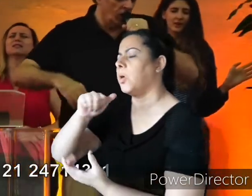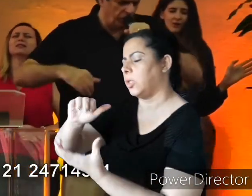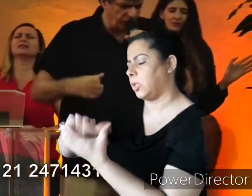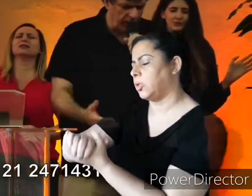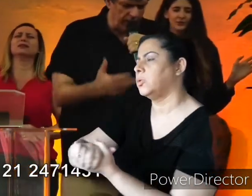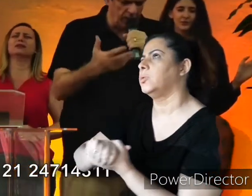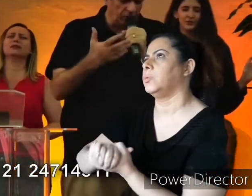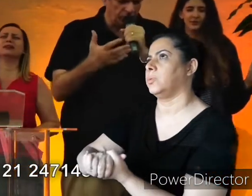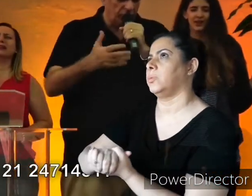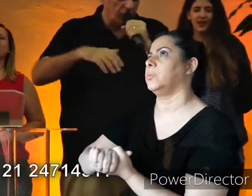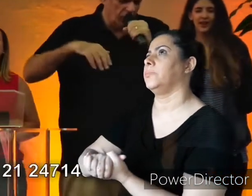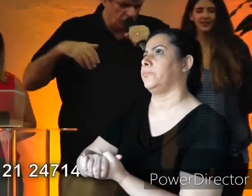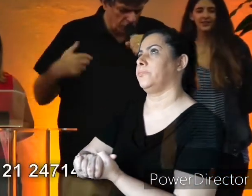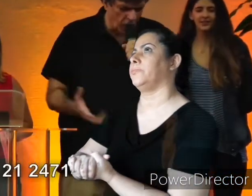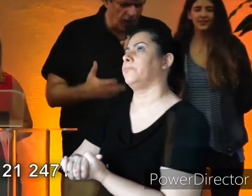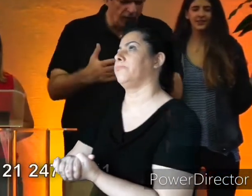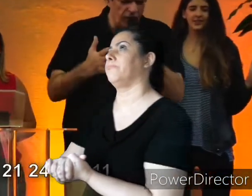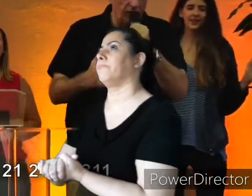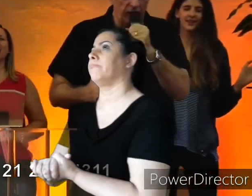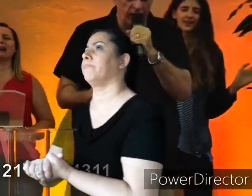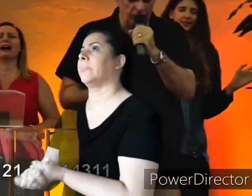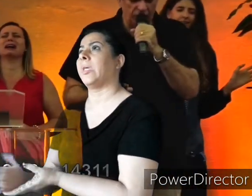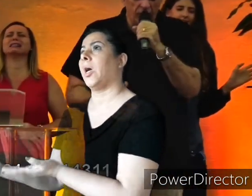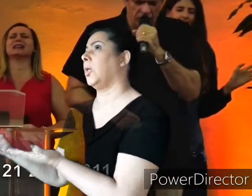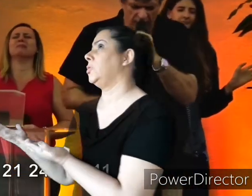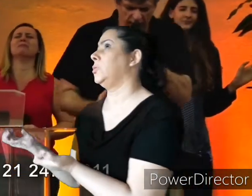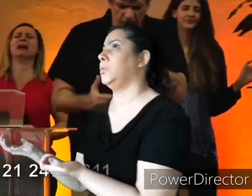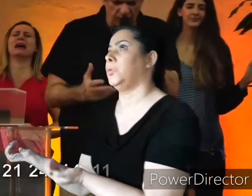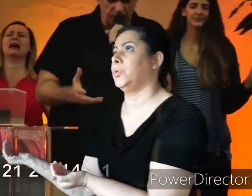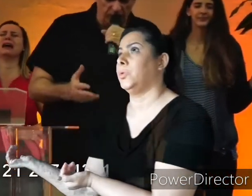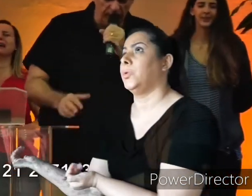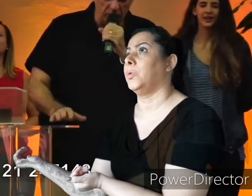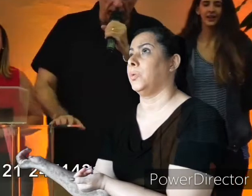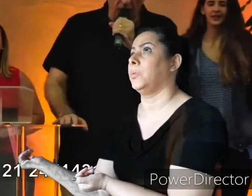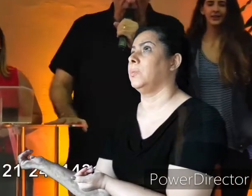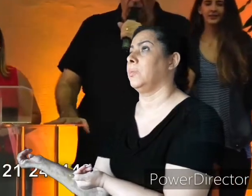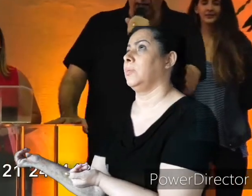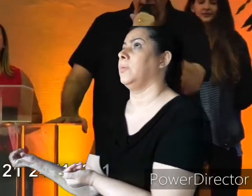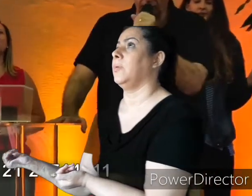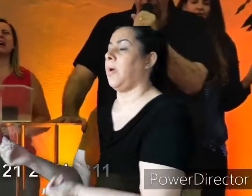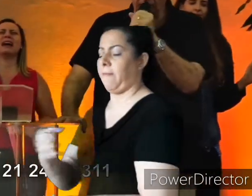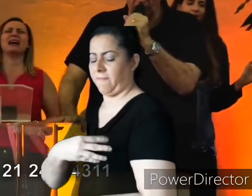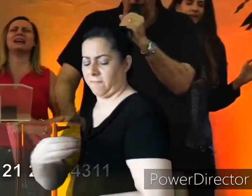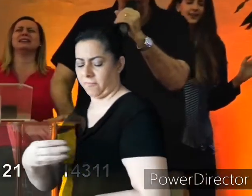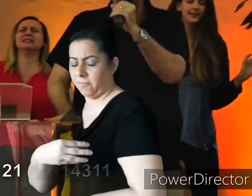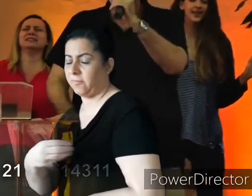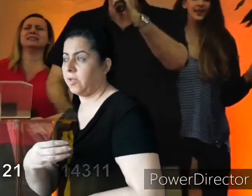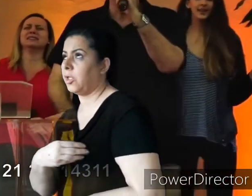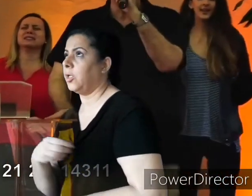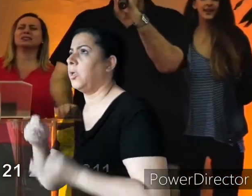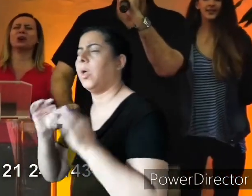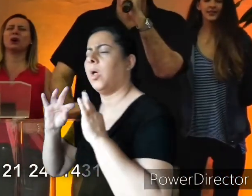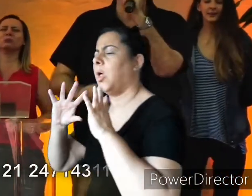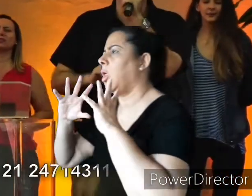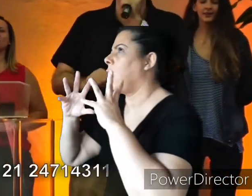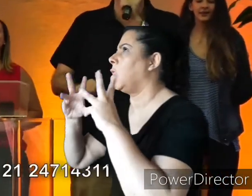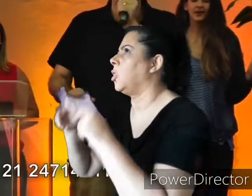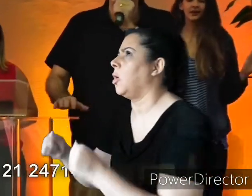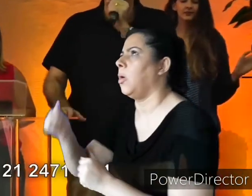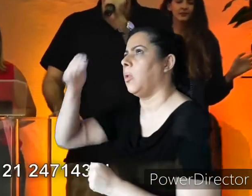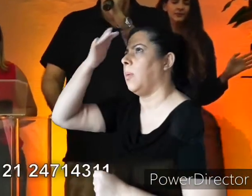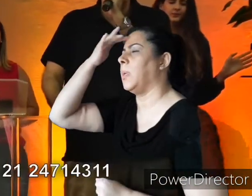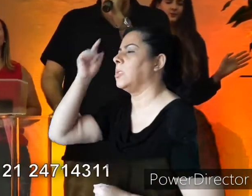como filhos, jovens de Deus, cheios do Espírito da glória do Senhor. E a